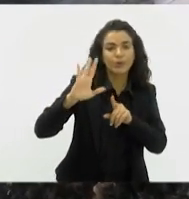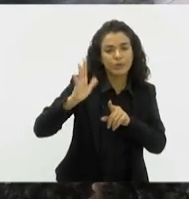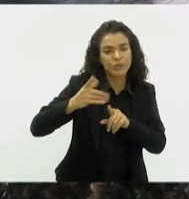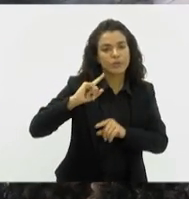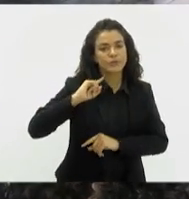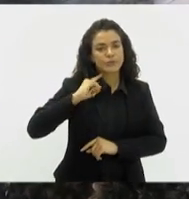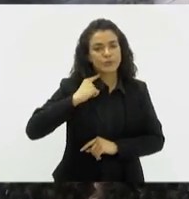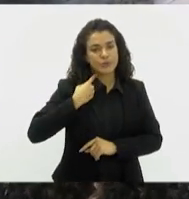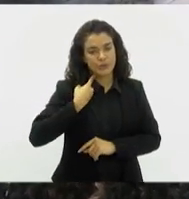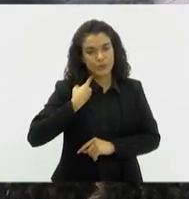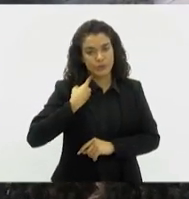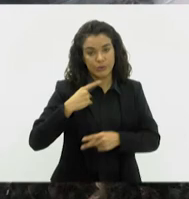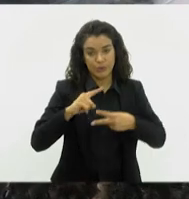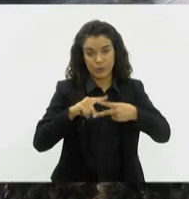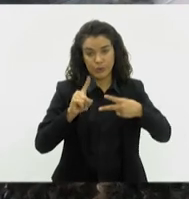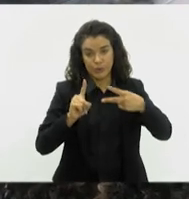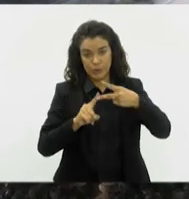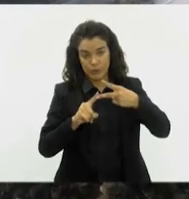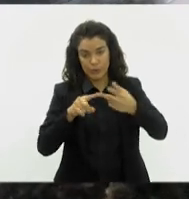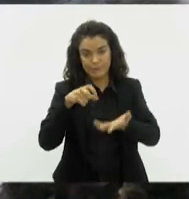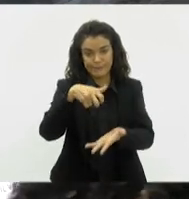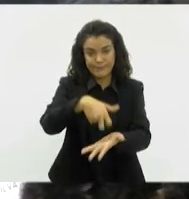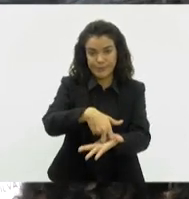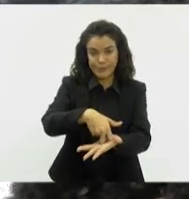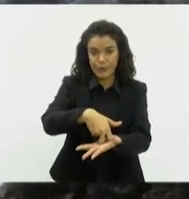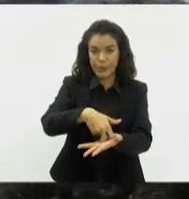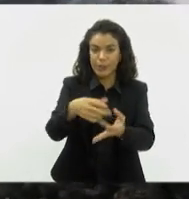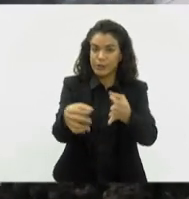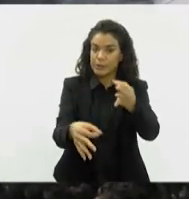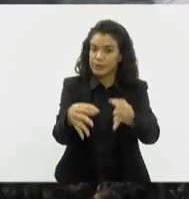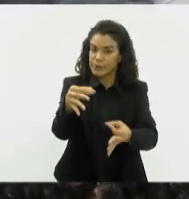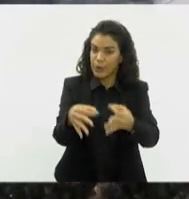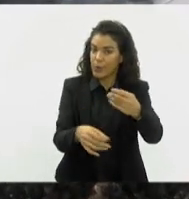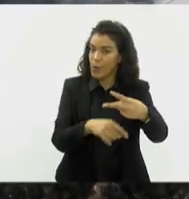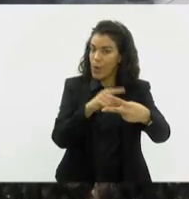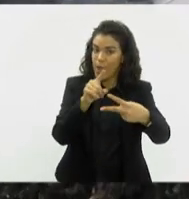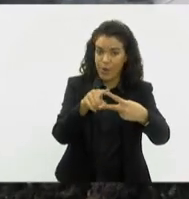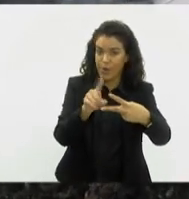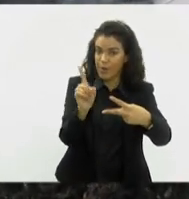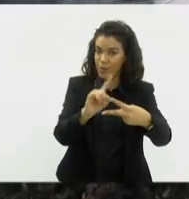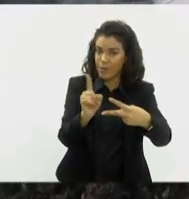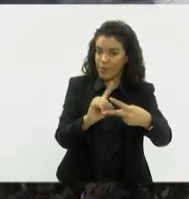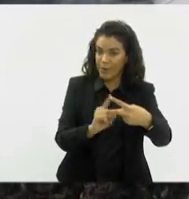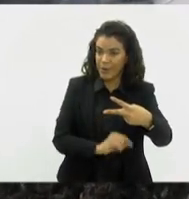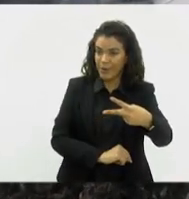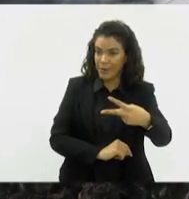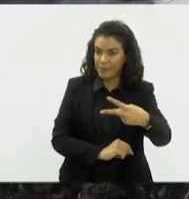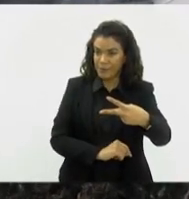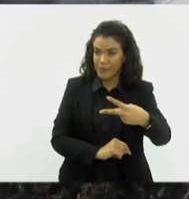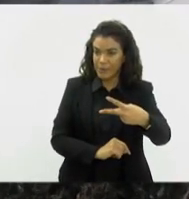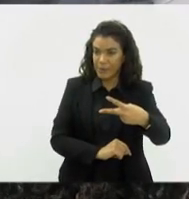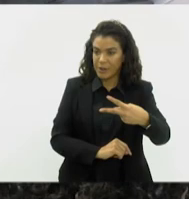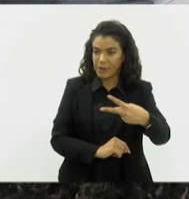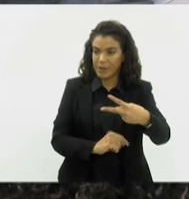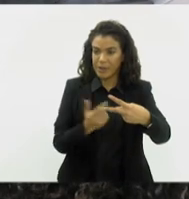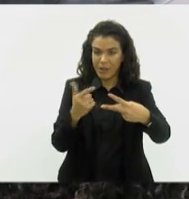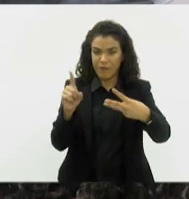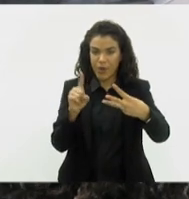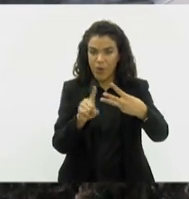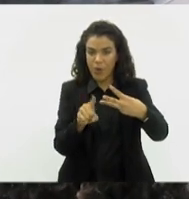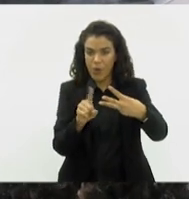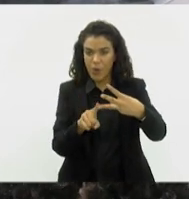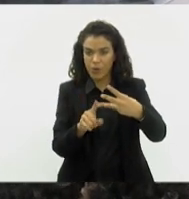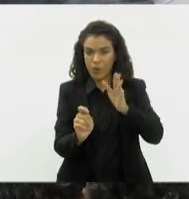duas condenações são graves. E na verdade, não são duas. Vossa Excelência, o senhor teve um outro episódio com droga, não